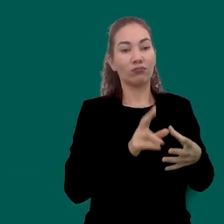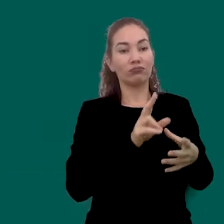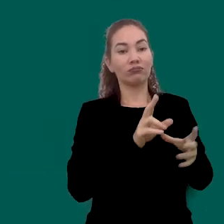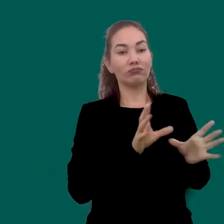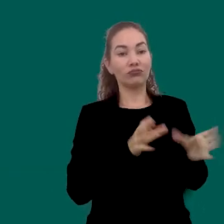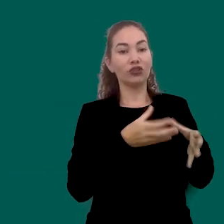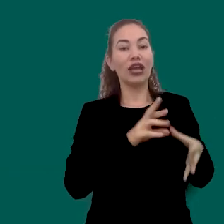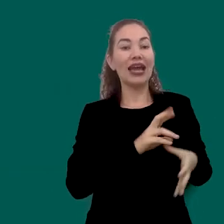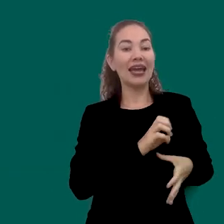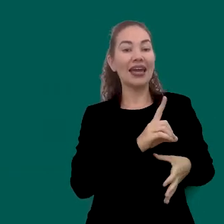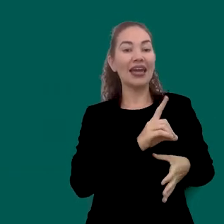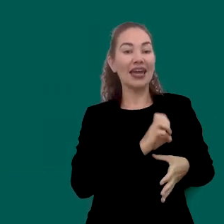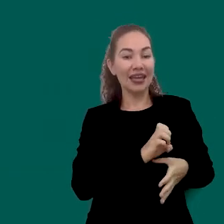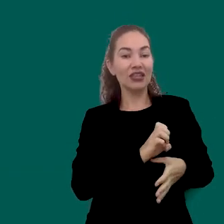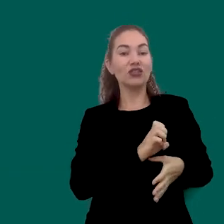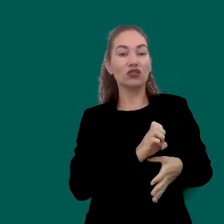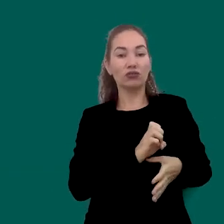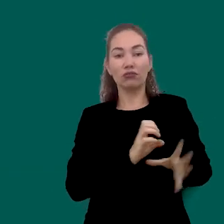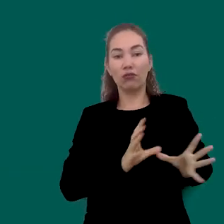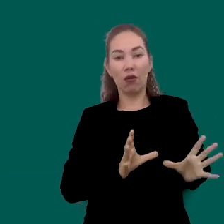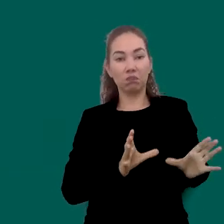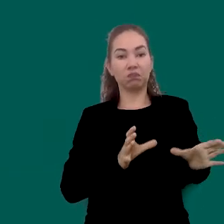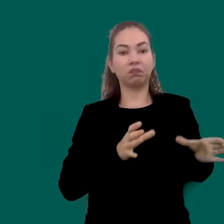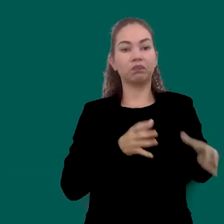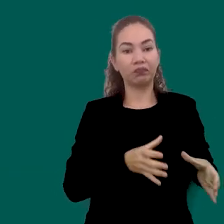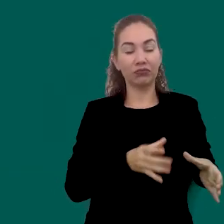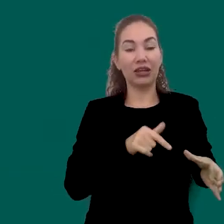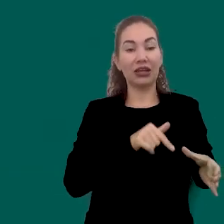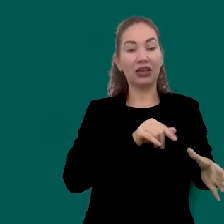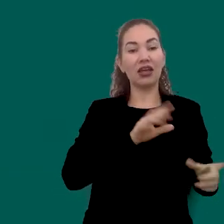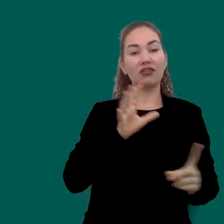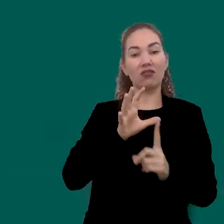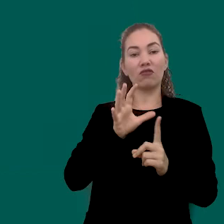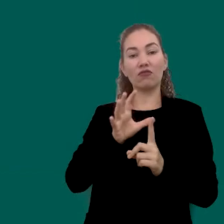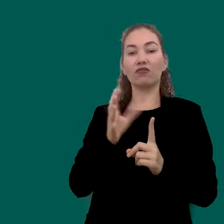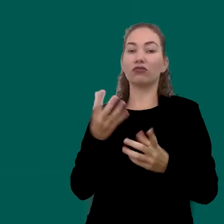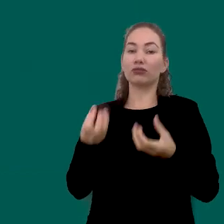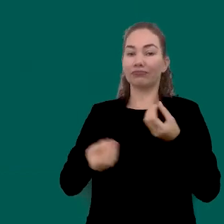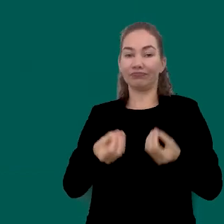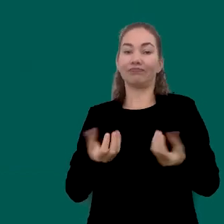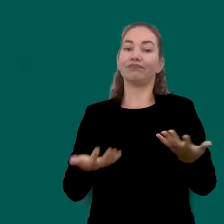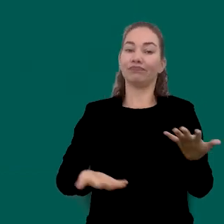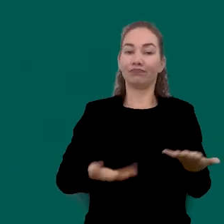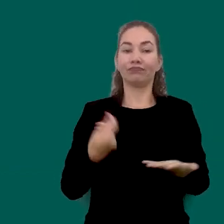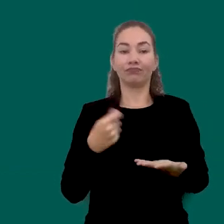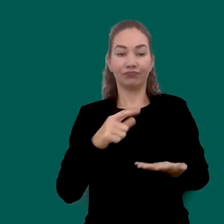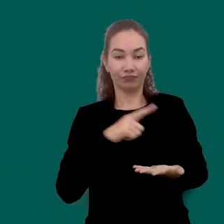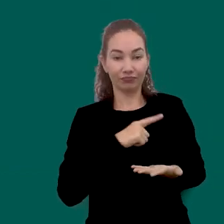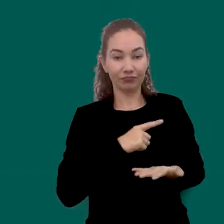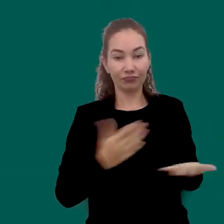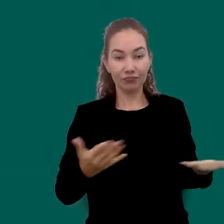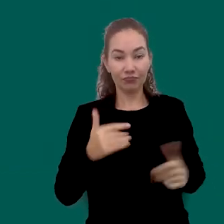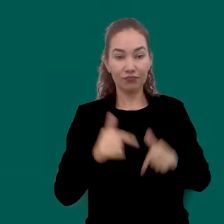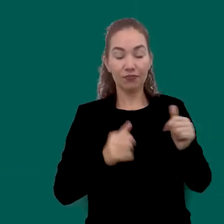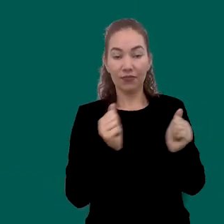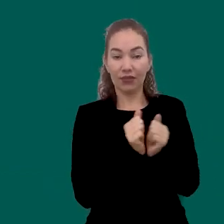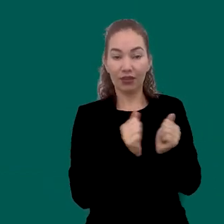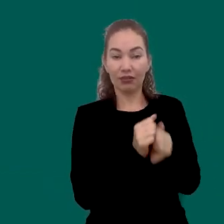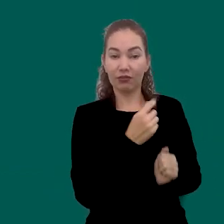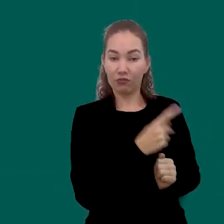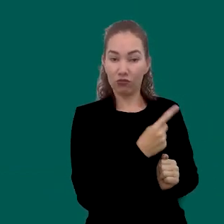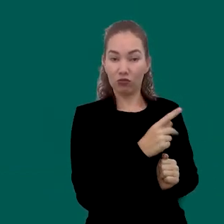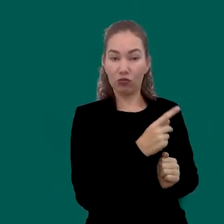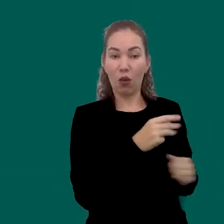de supermercado que afeta todo um ecossistema. Então existe isso também, tá? Eu sempre digo, hoje eu trabalho com eles, eu